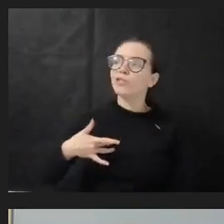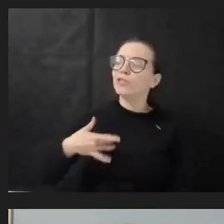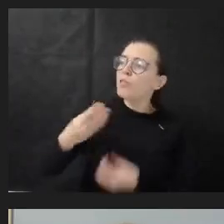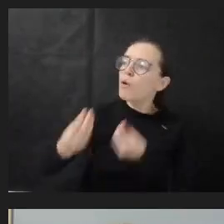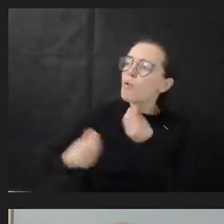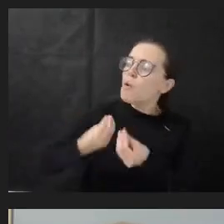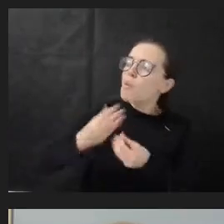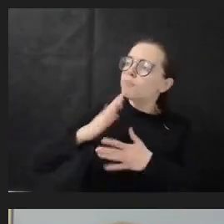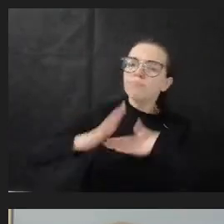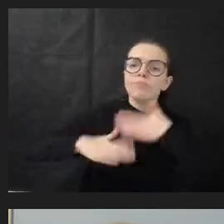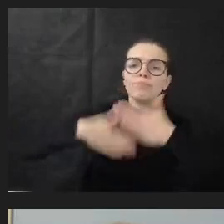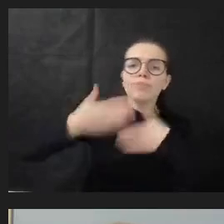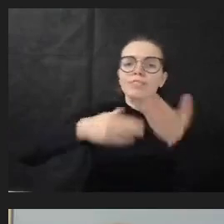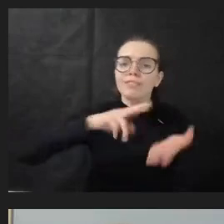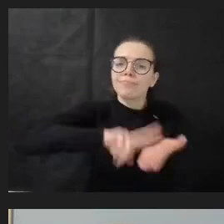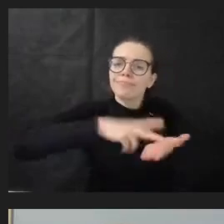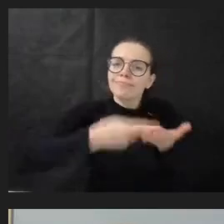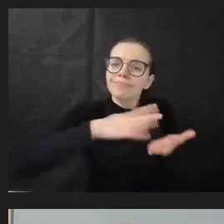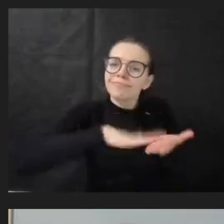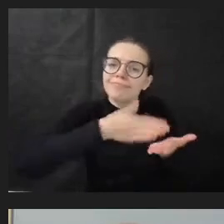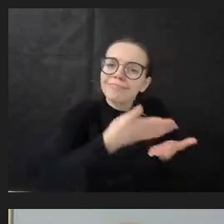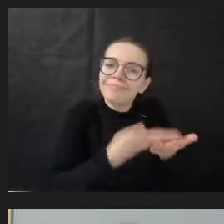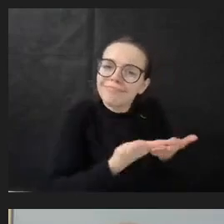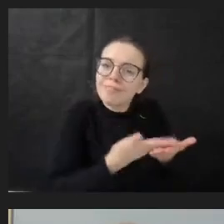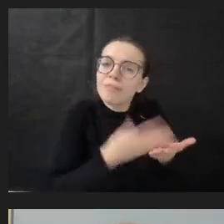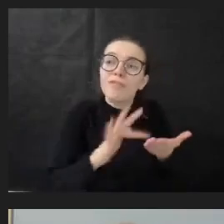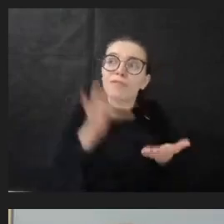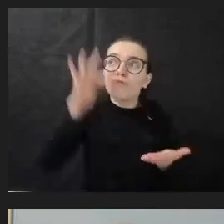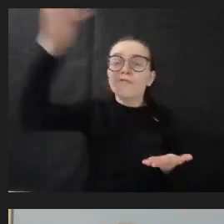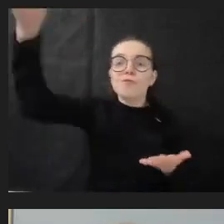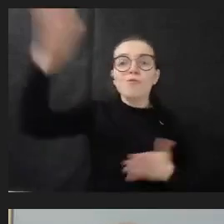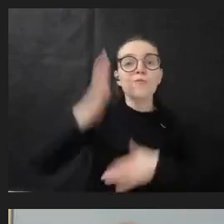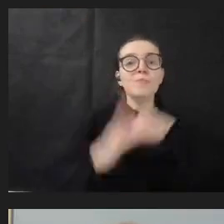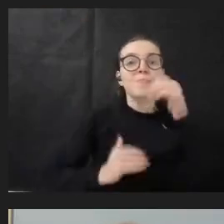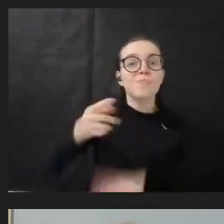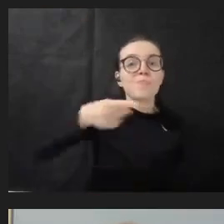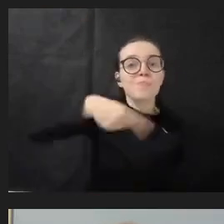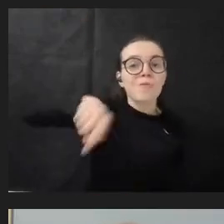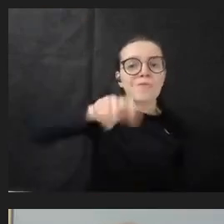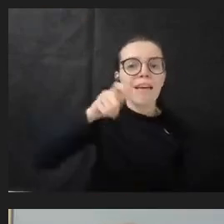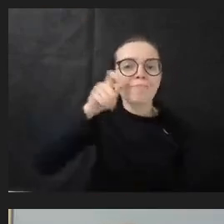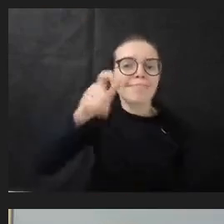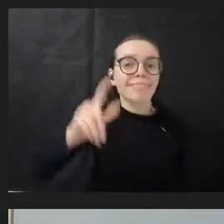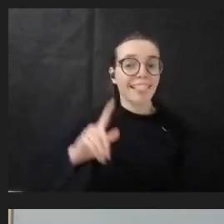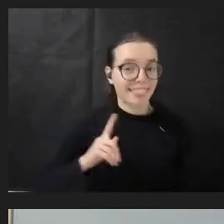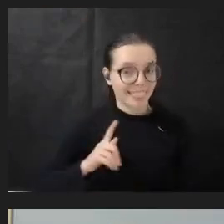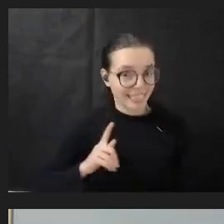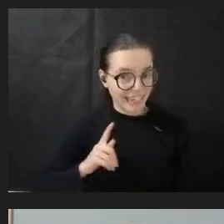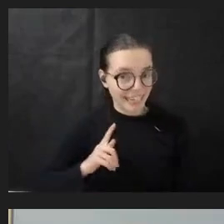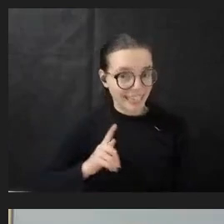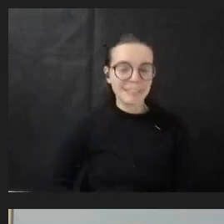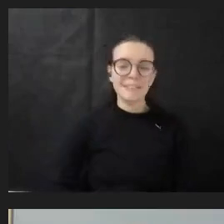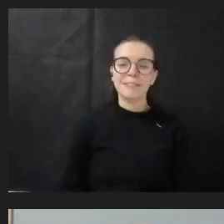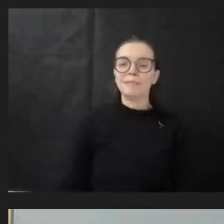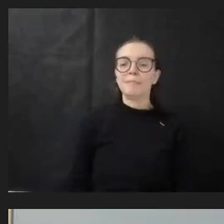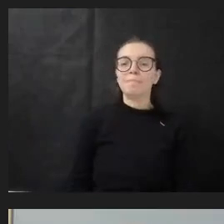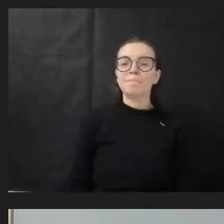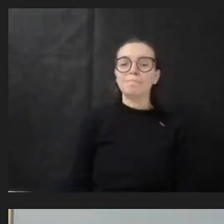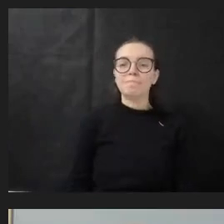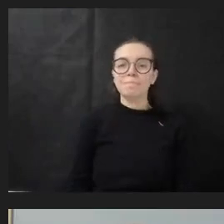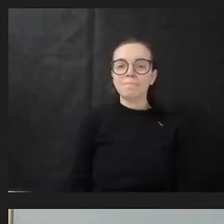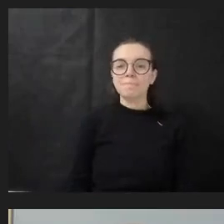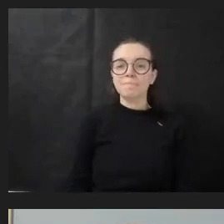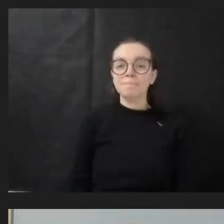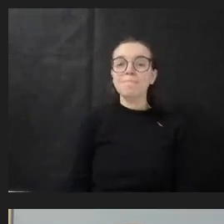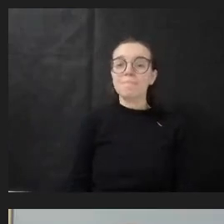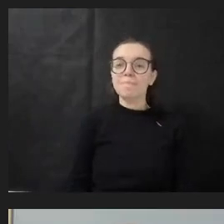processos de tradução e interpretação para futuros profissionais que se interessam por esse tema. E me foi